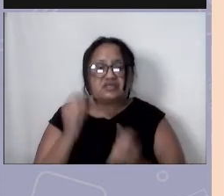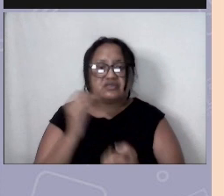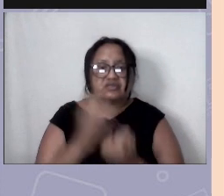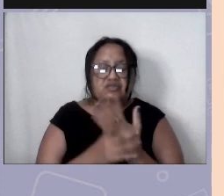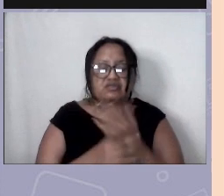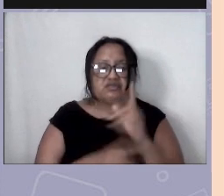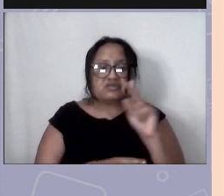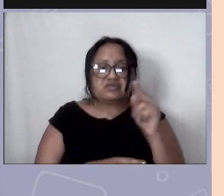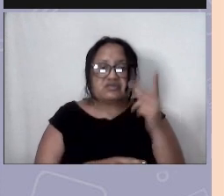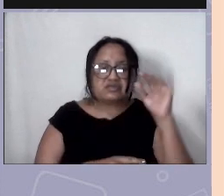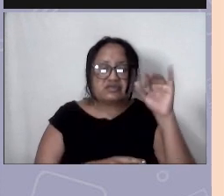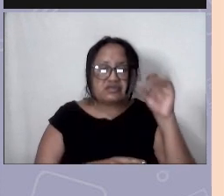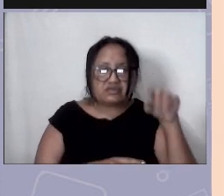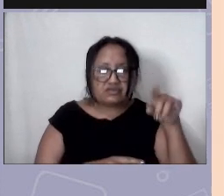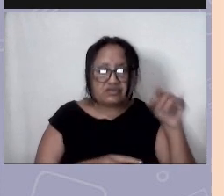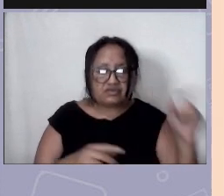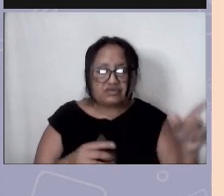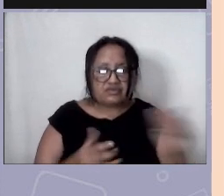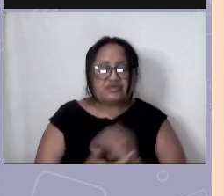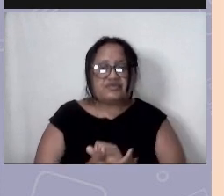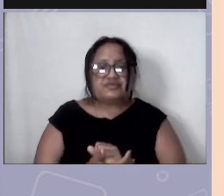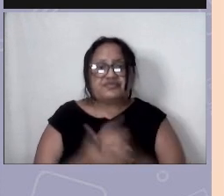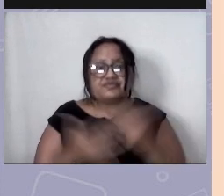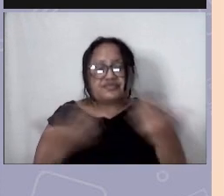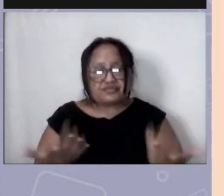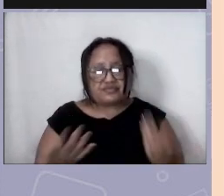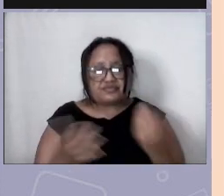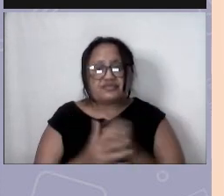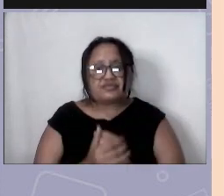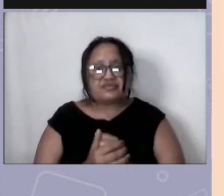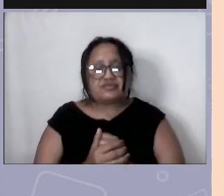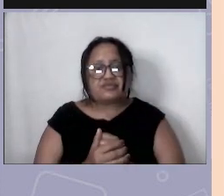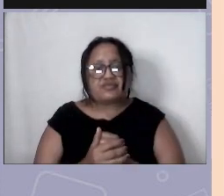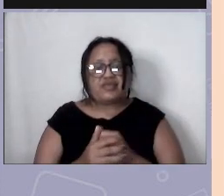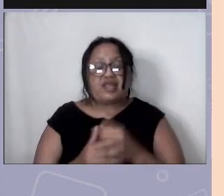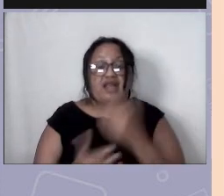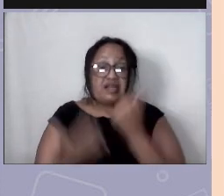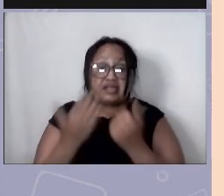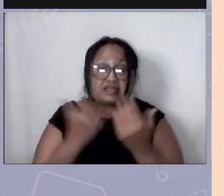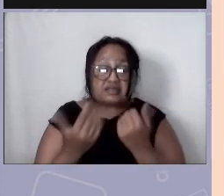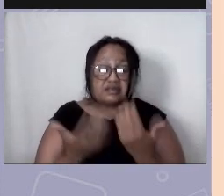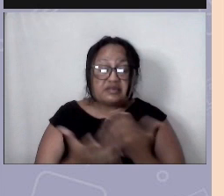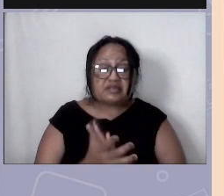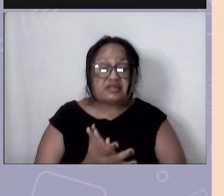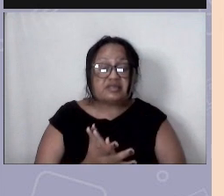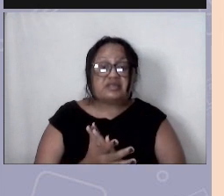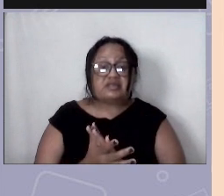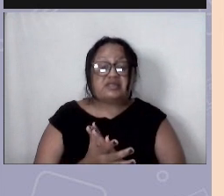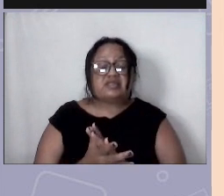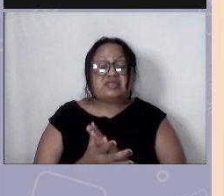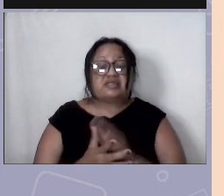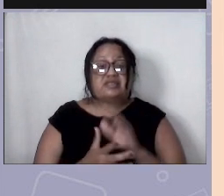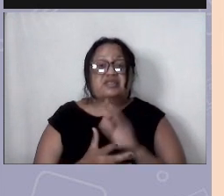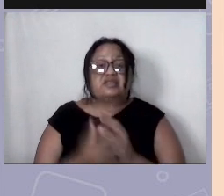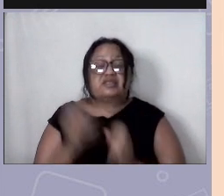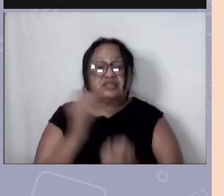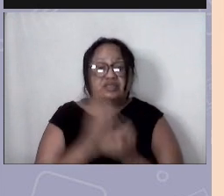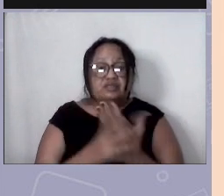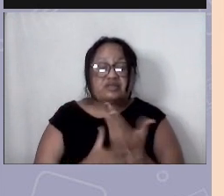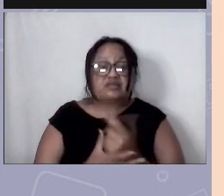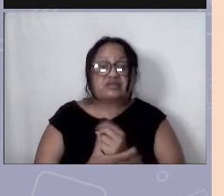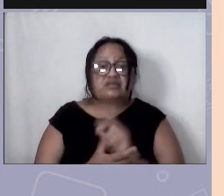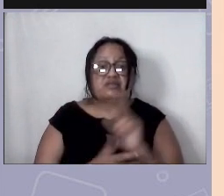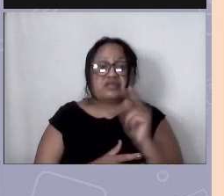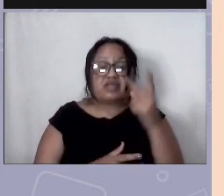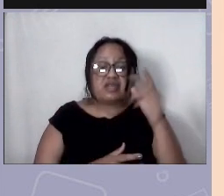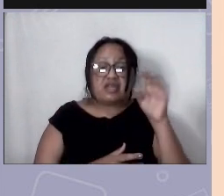dizer dentro então o colesterol que a gente obtém da alimentação é o colesterol de origem exógena e aí é a menor parte do colesterol